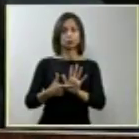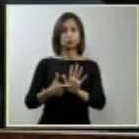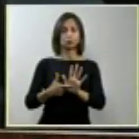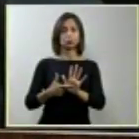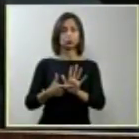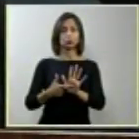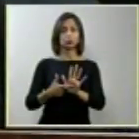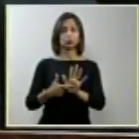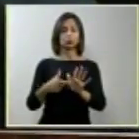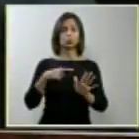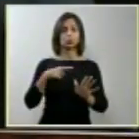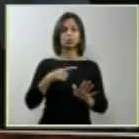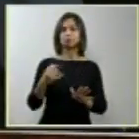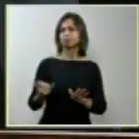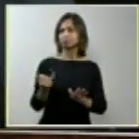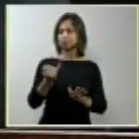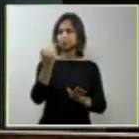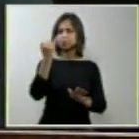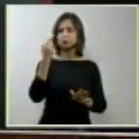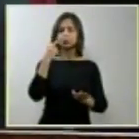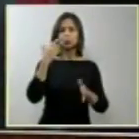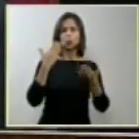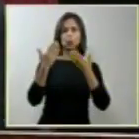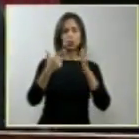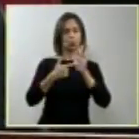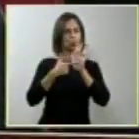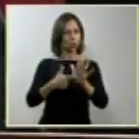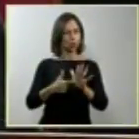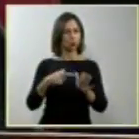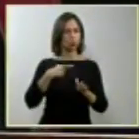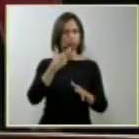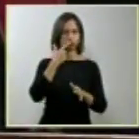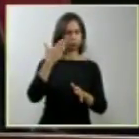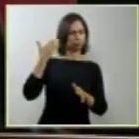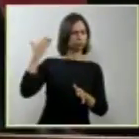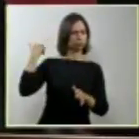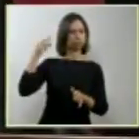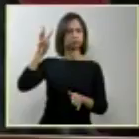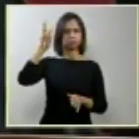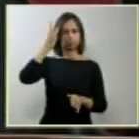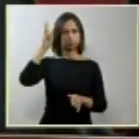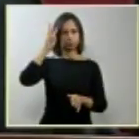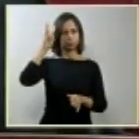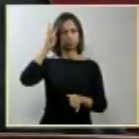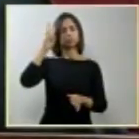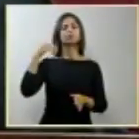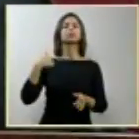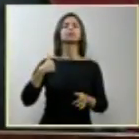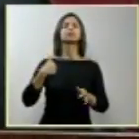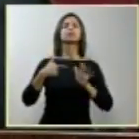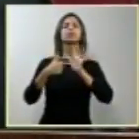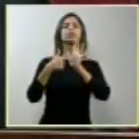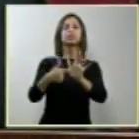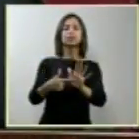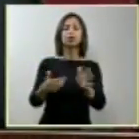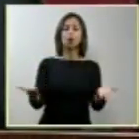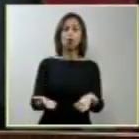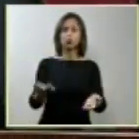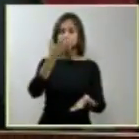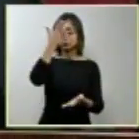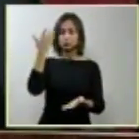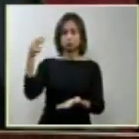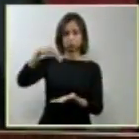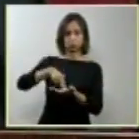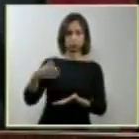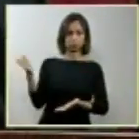a demonstração considerados os comparecimentos na última terça-feira e os comparecimentos no dia de hoje,